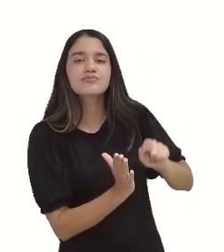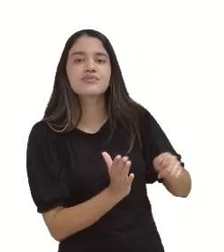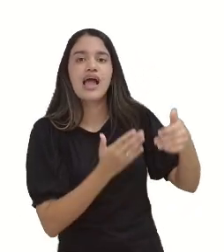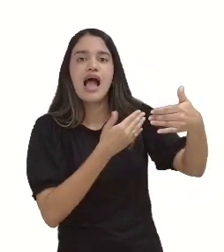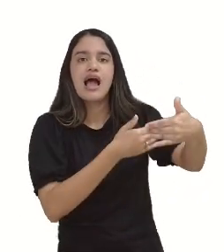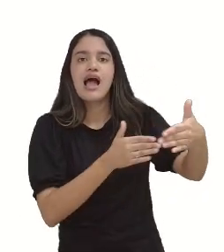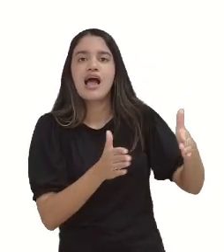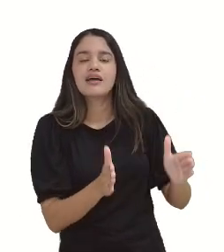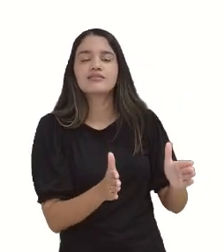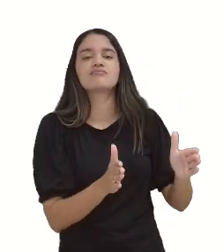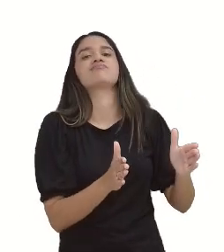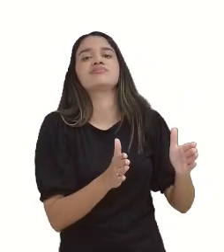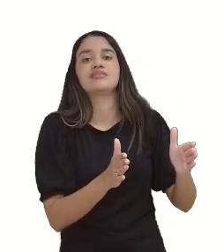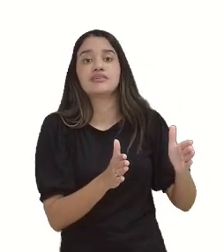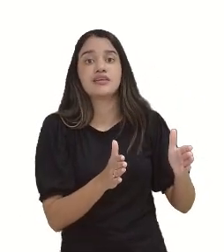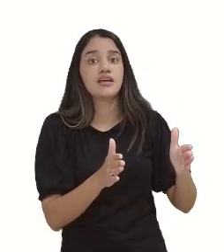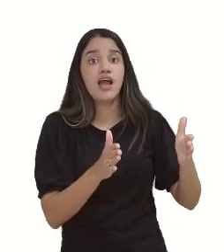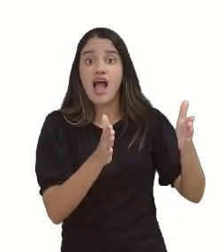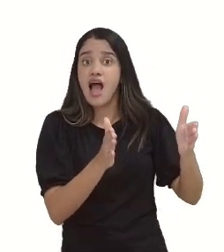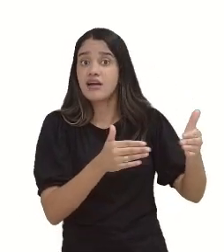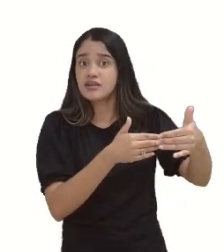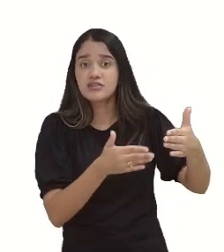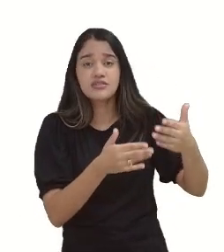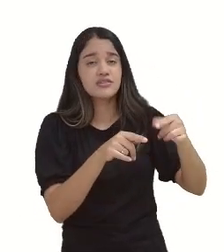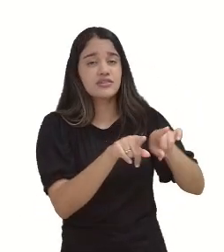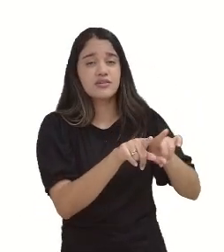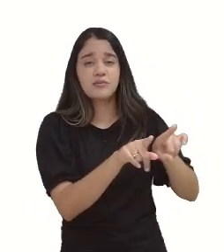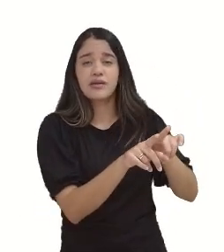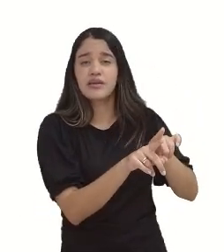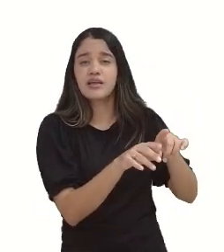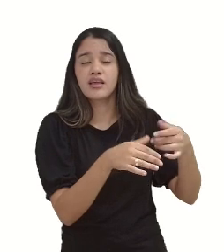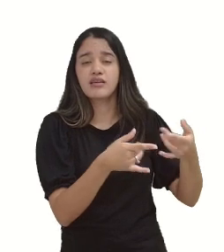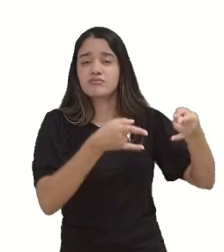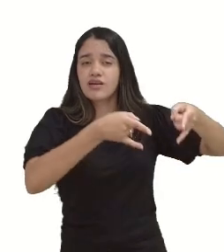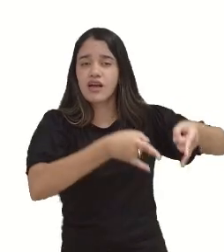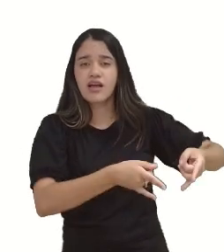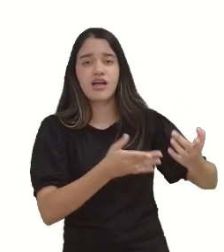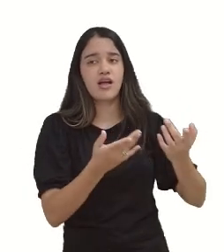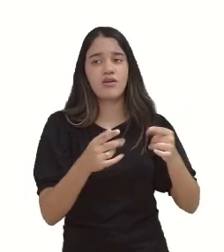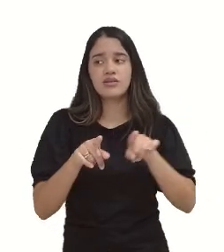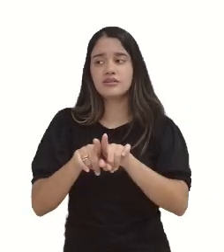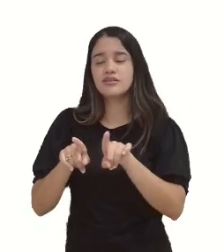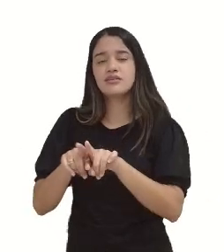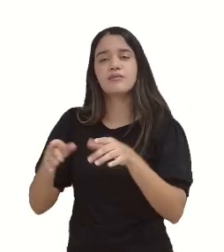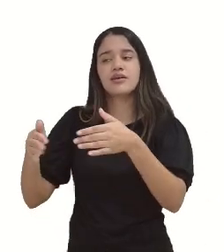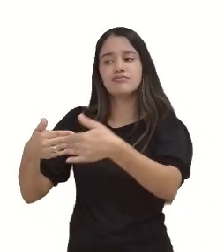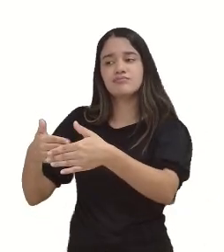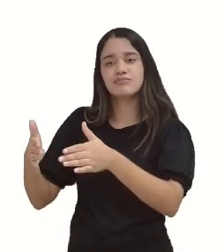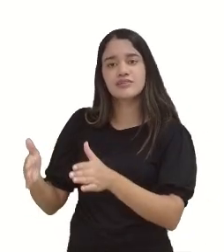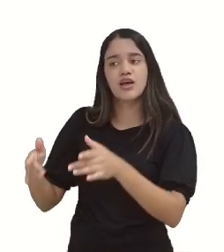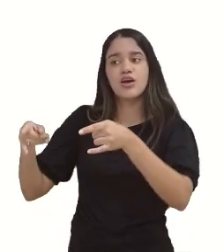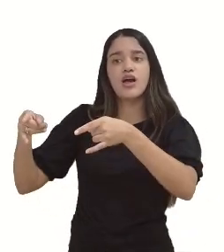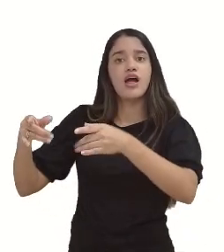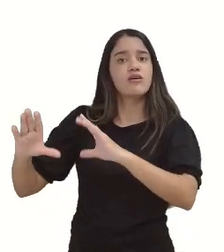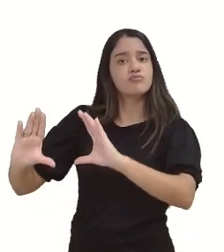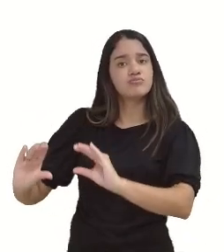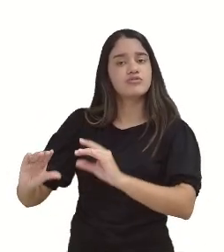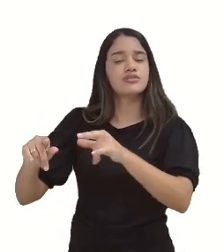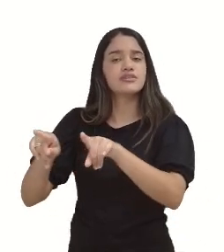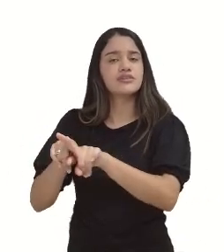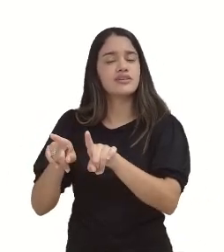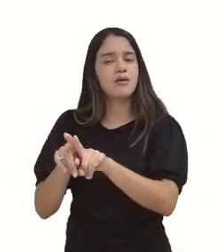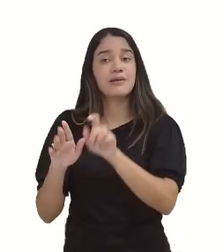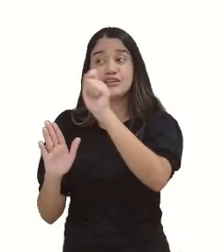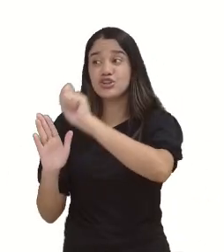cada sala, cada cômodo, uma página. Conversa mais indecente, ele